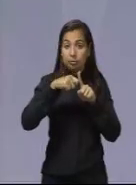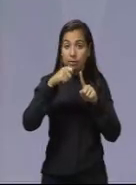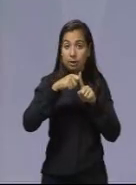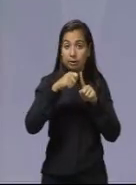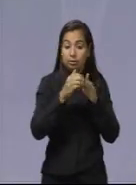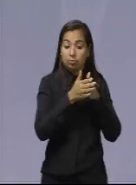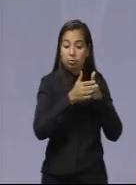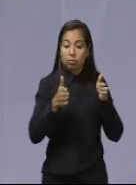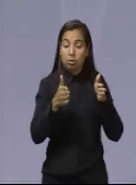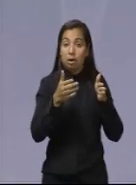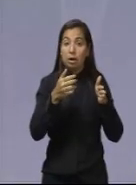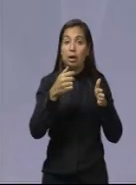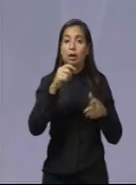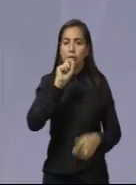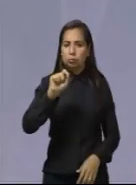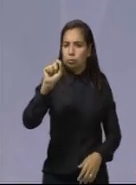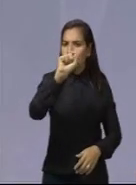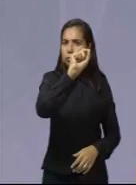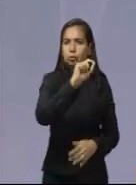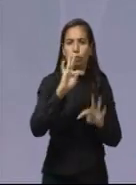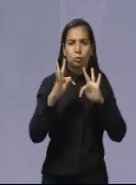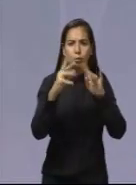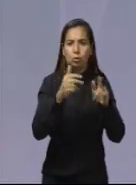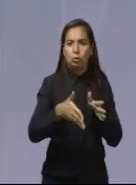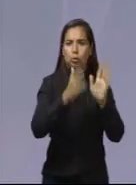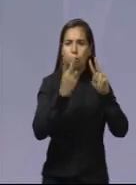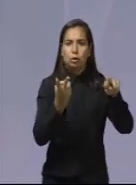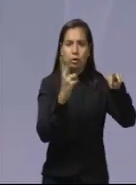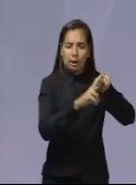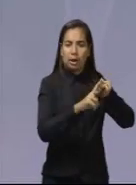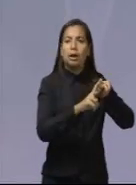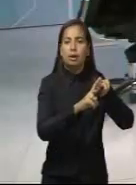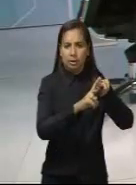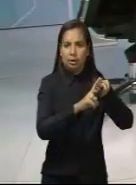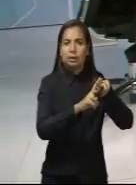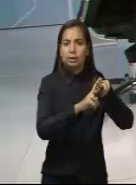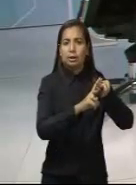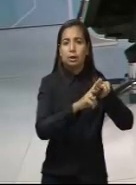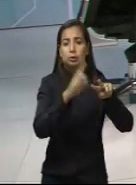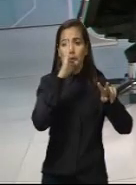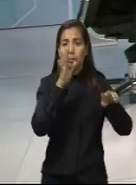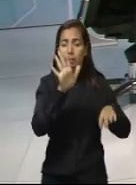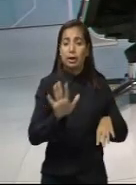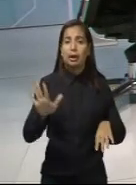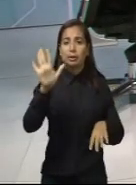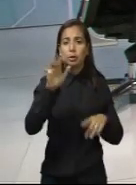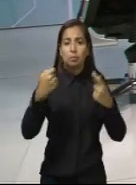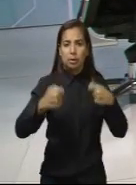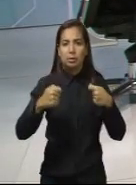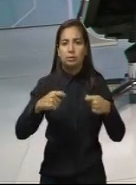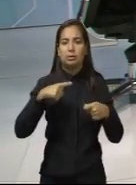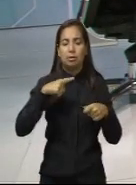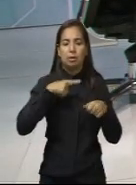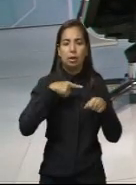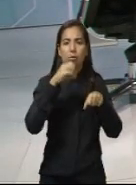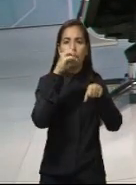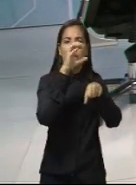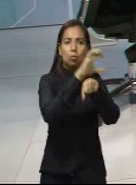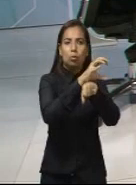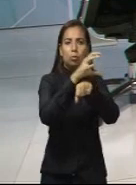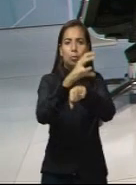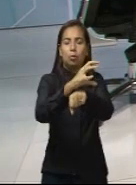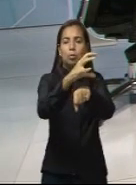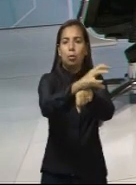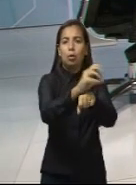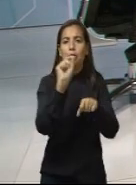as unidades prisionais do sistema carcerário brasileiro estejam equipados com os bloqueadores